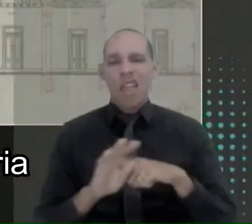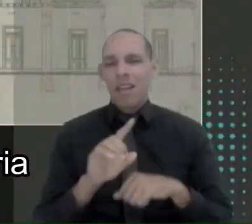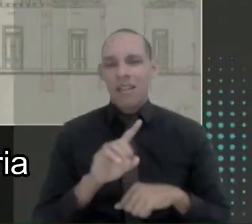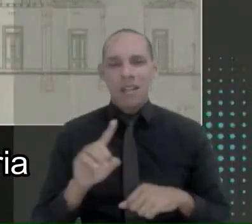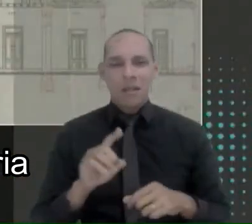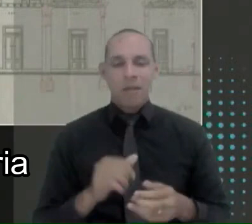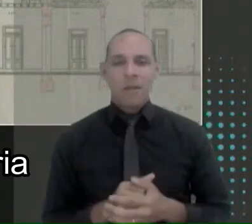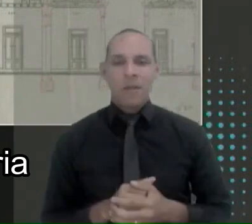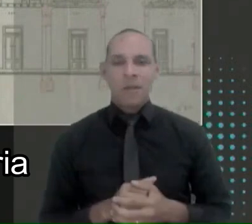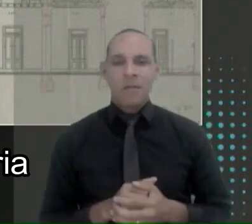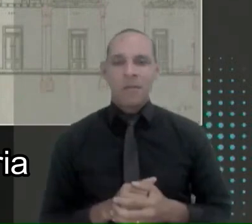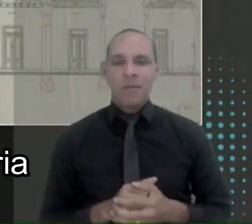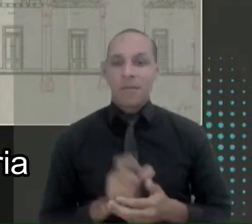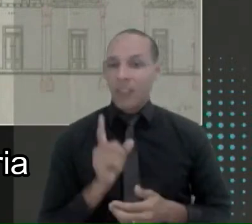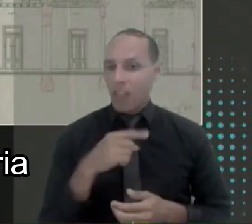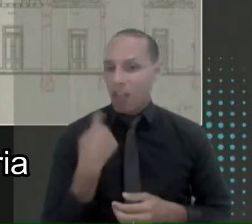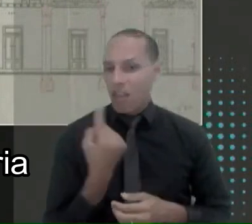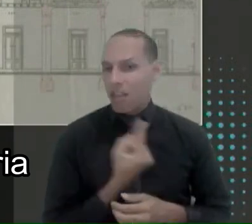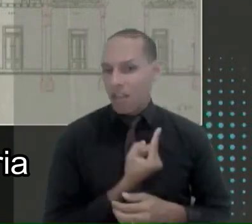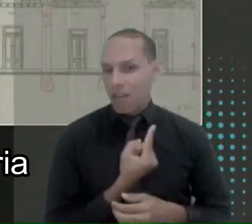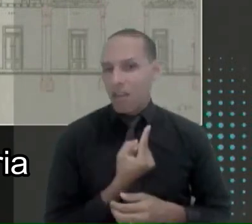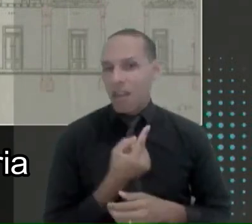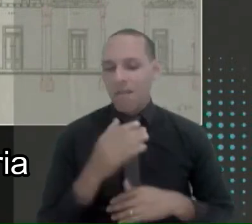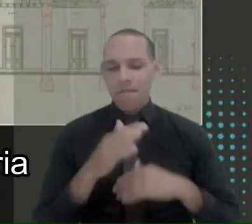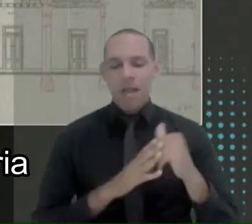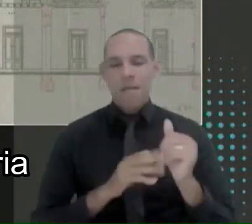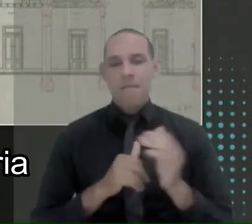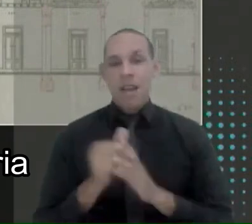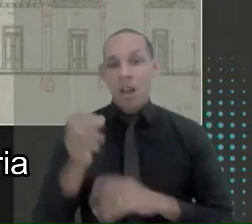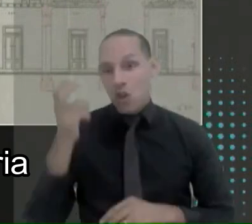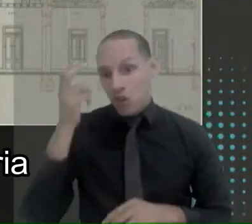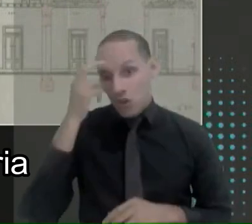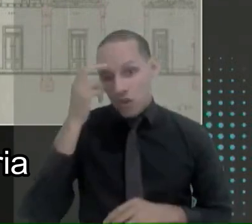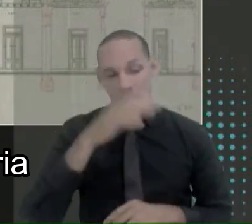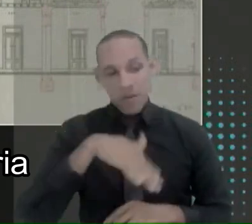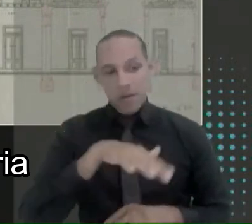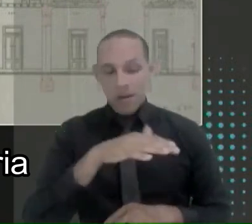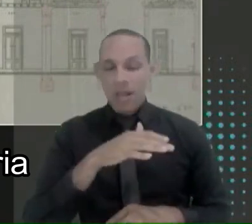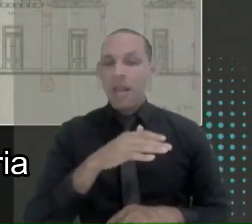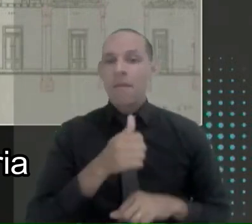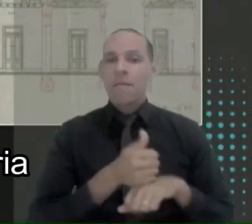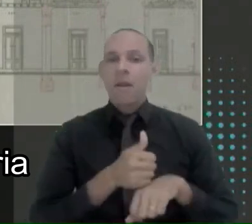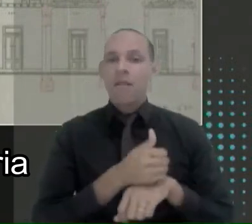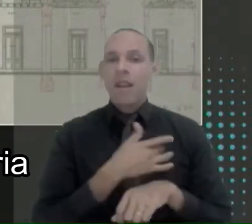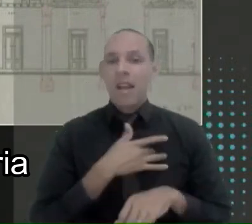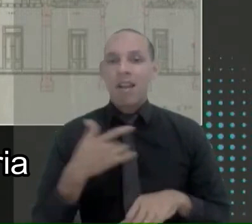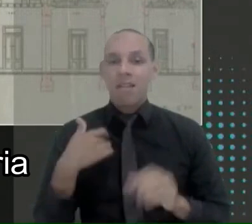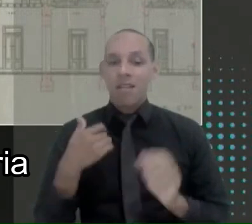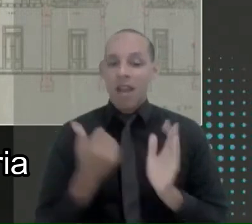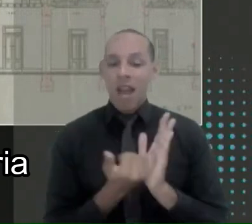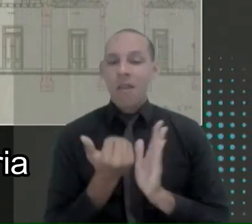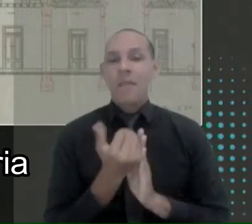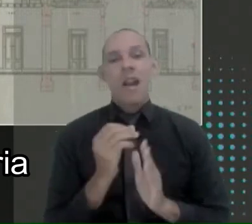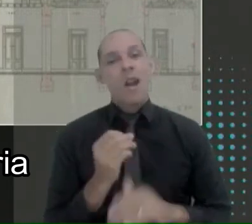não aumentar a competência cultural dos nossos profissionais de saúde, fica muito difícil da gente fazer uma